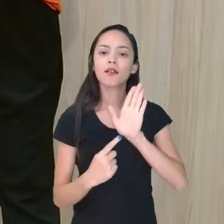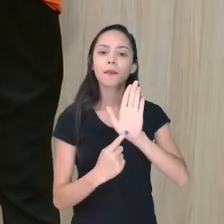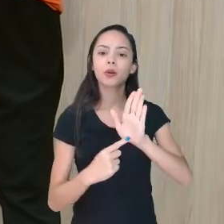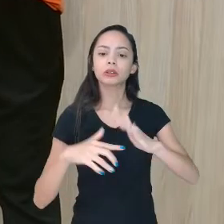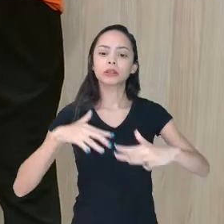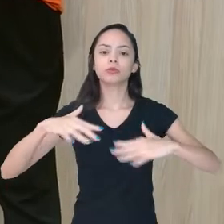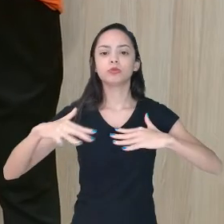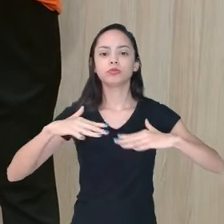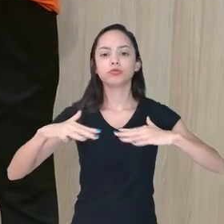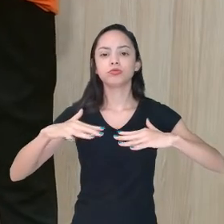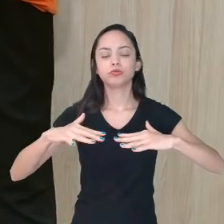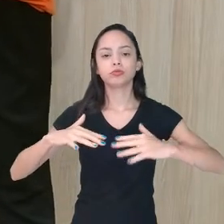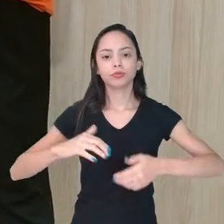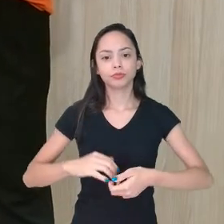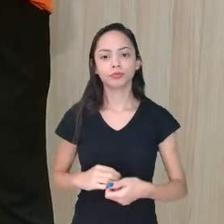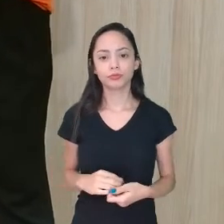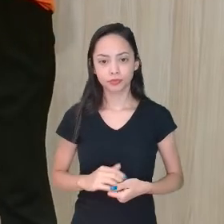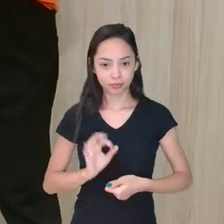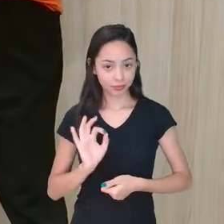ações, né?